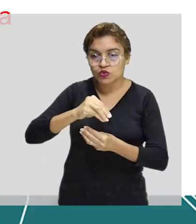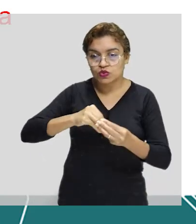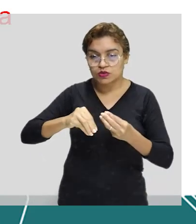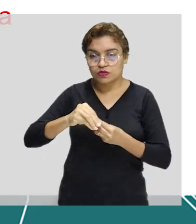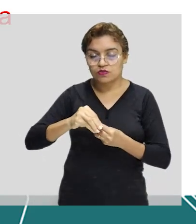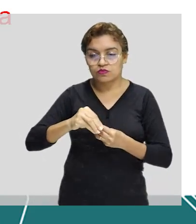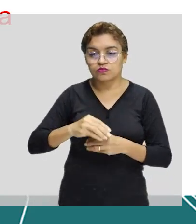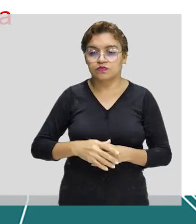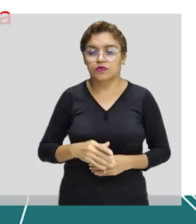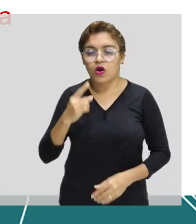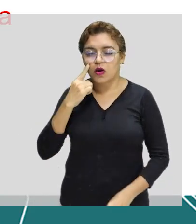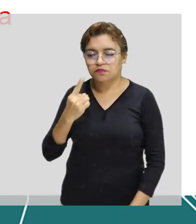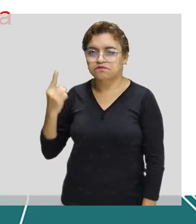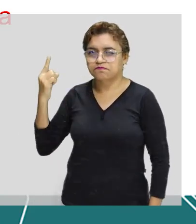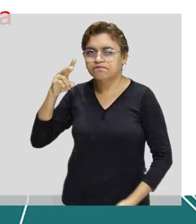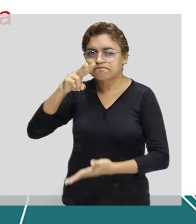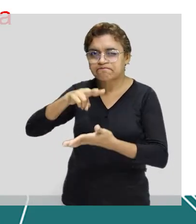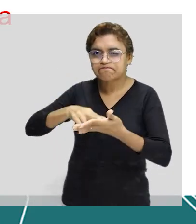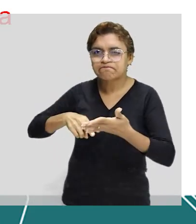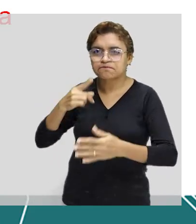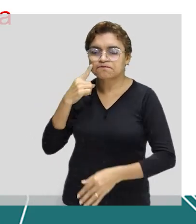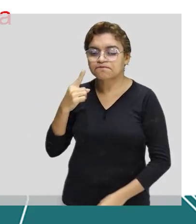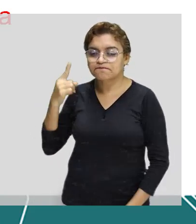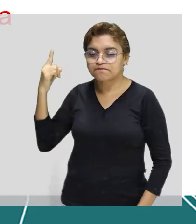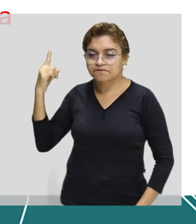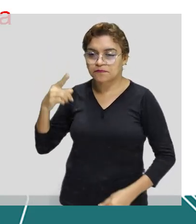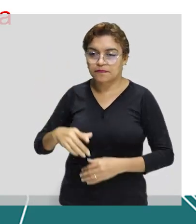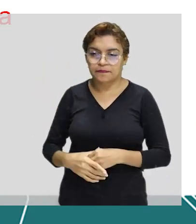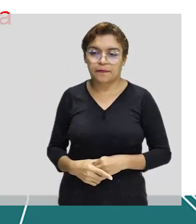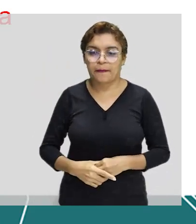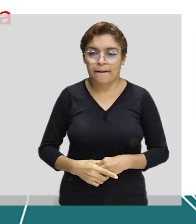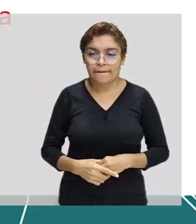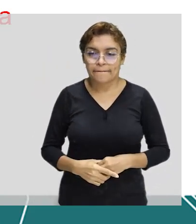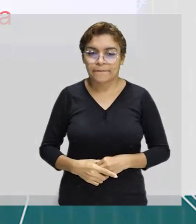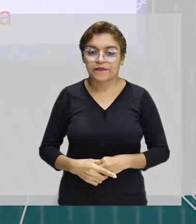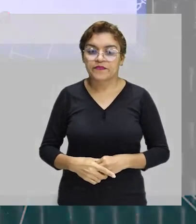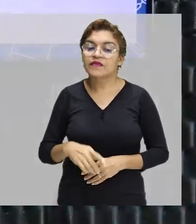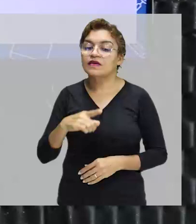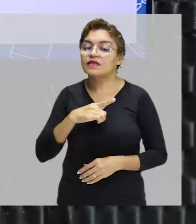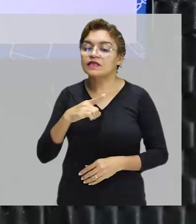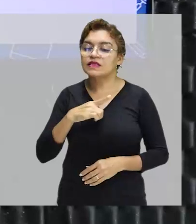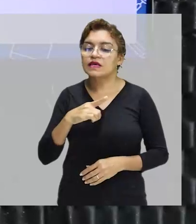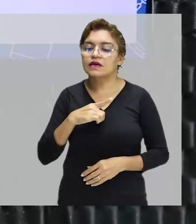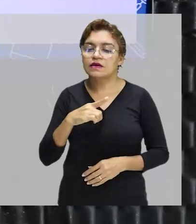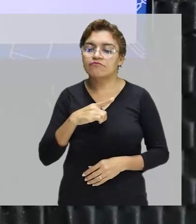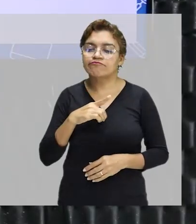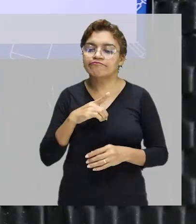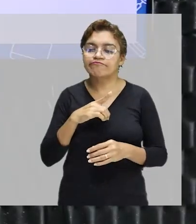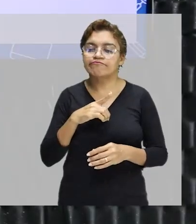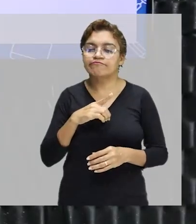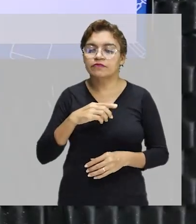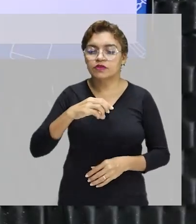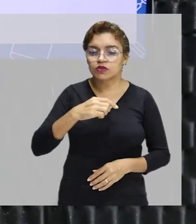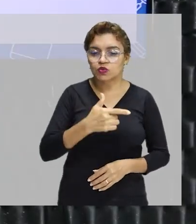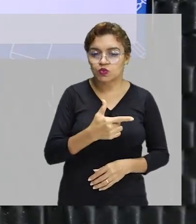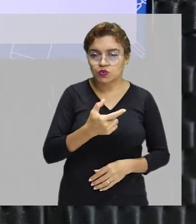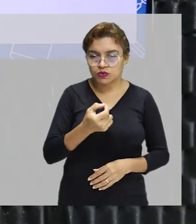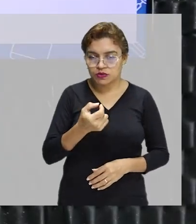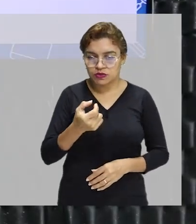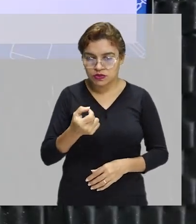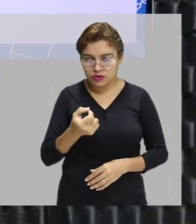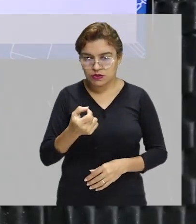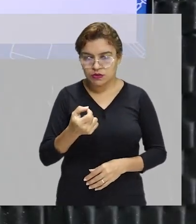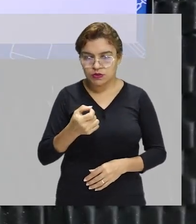BaNO3,2, ou seja, nitrato de bário, são adicionados 200 ml de uma solução 0,8 mol